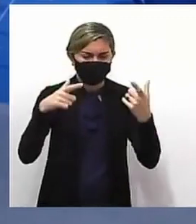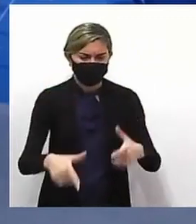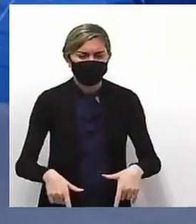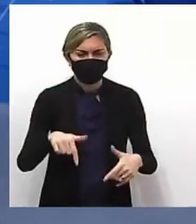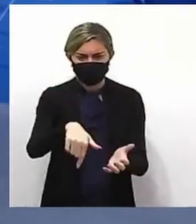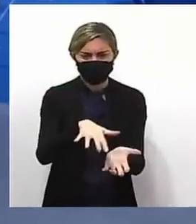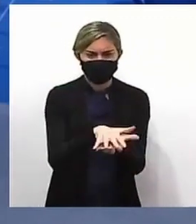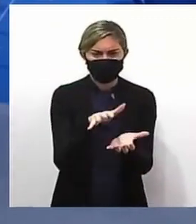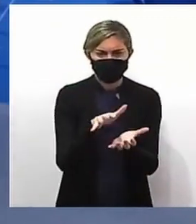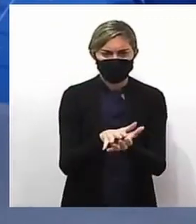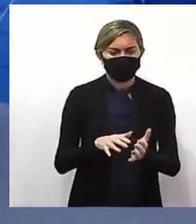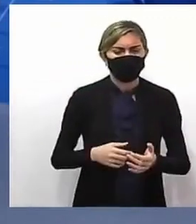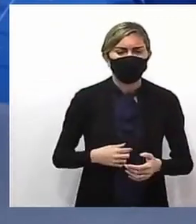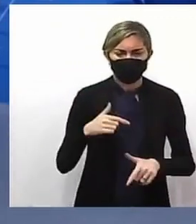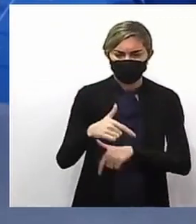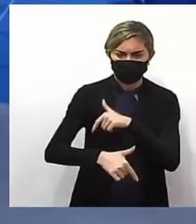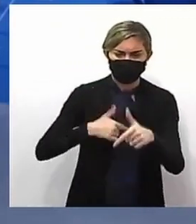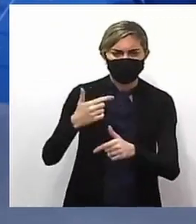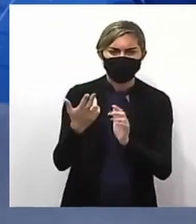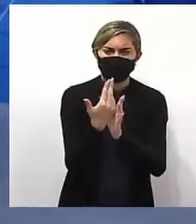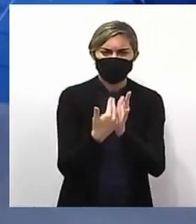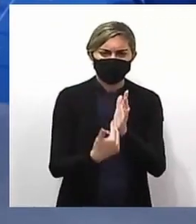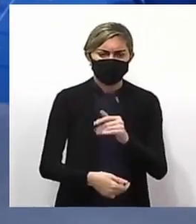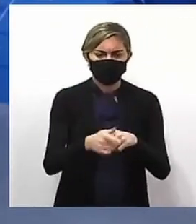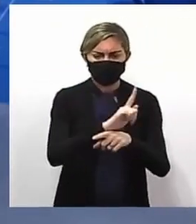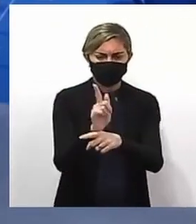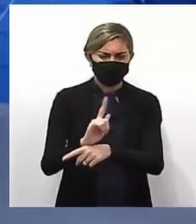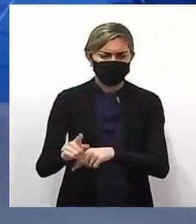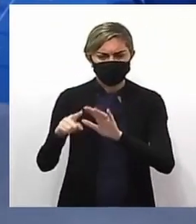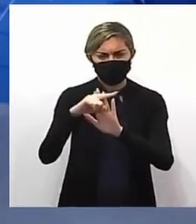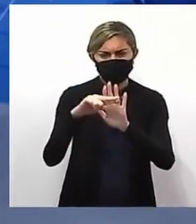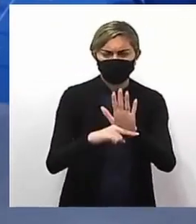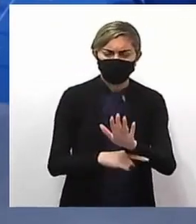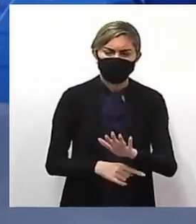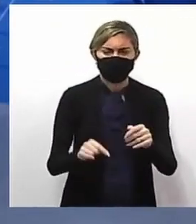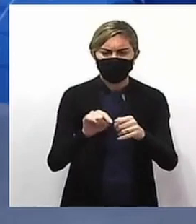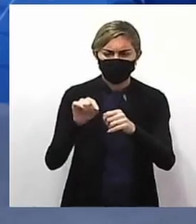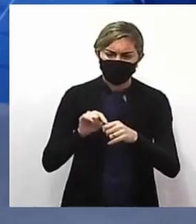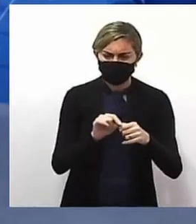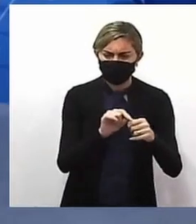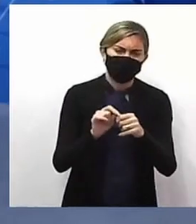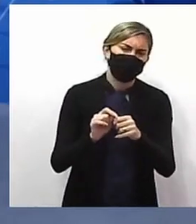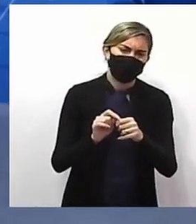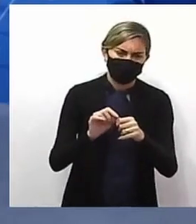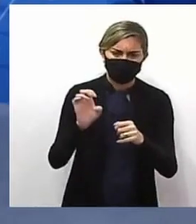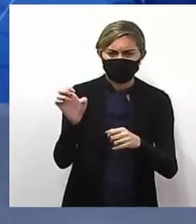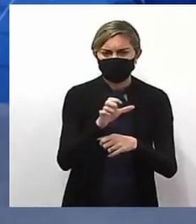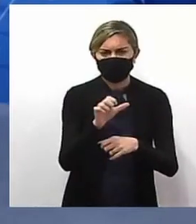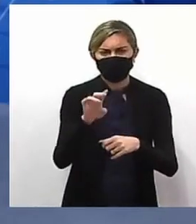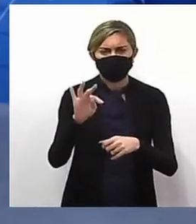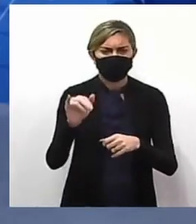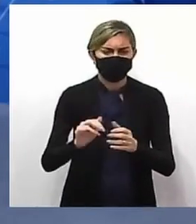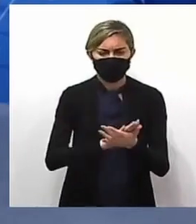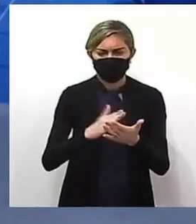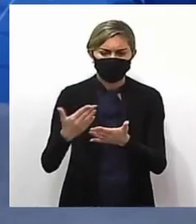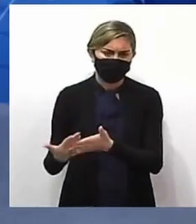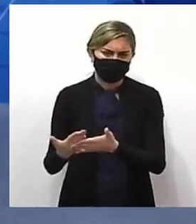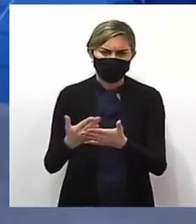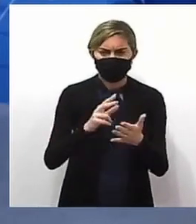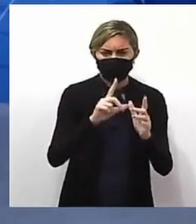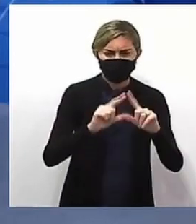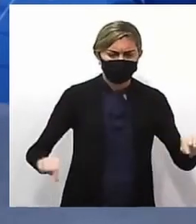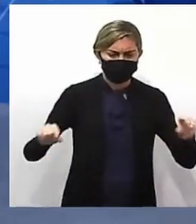aqui no Recife. Ela trabalha com desenho e gestão de projetos, produção e produção executiva, tradução e